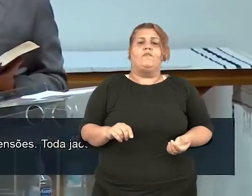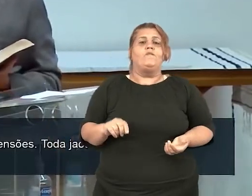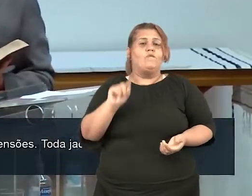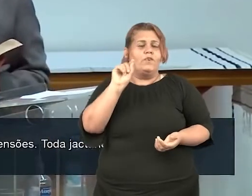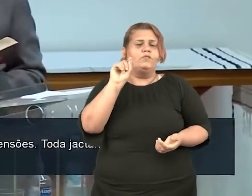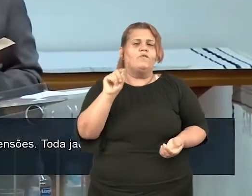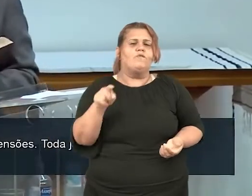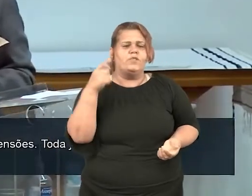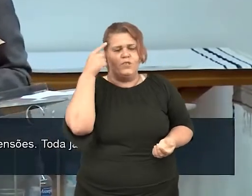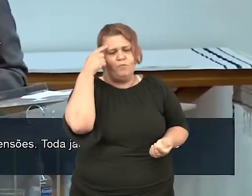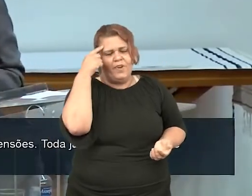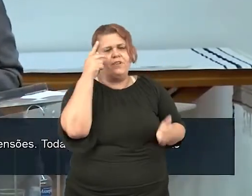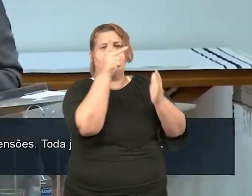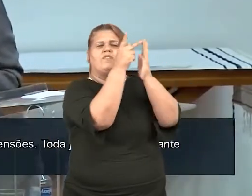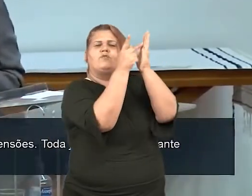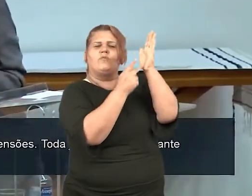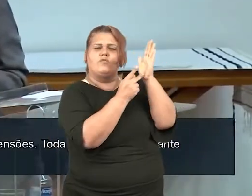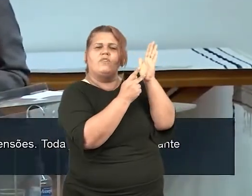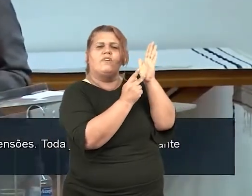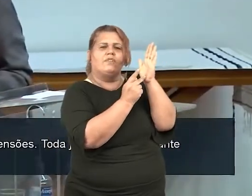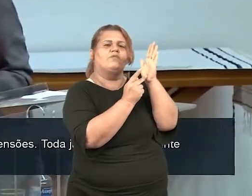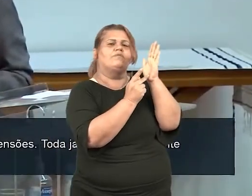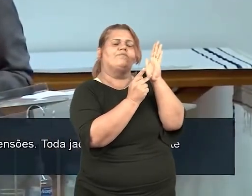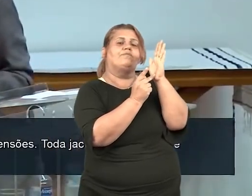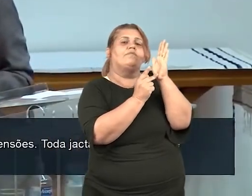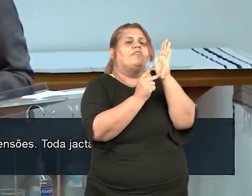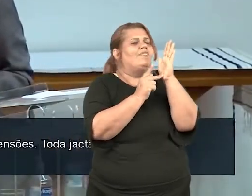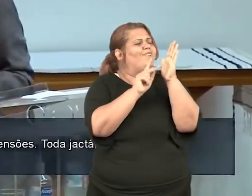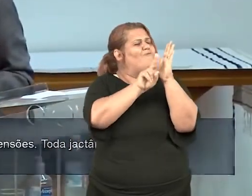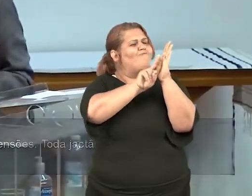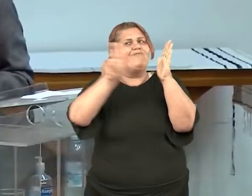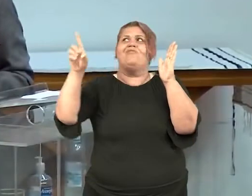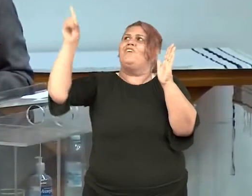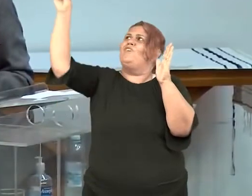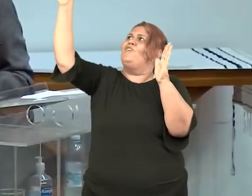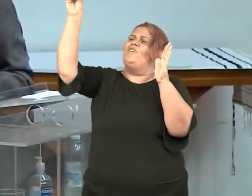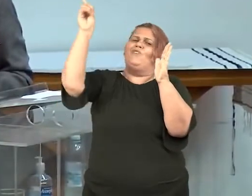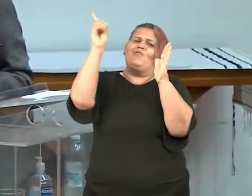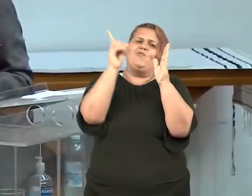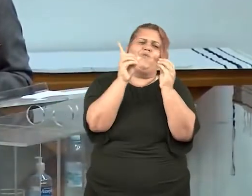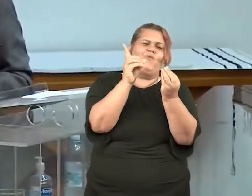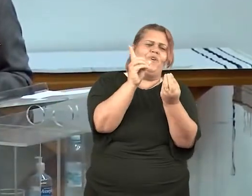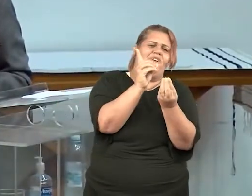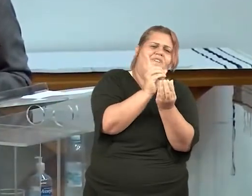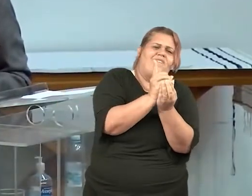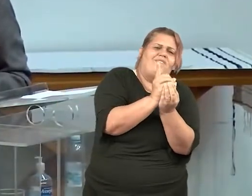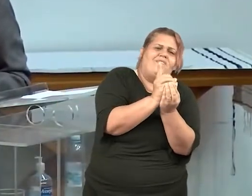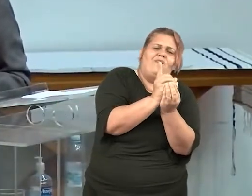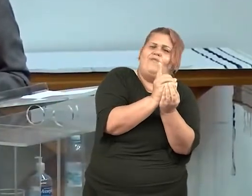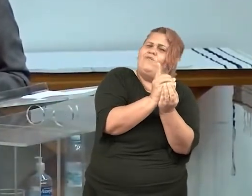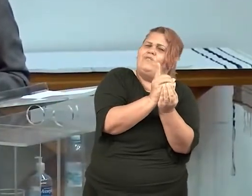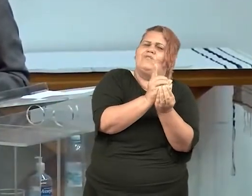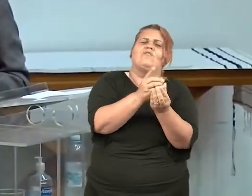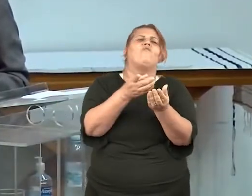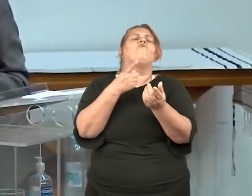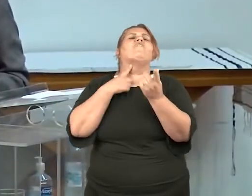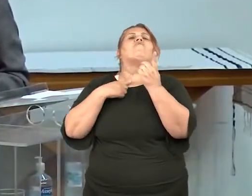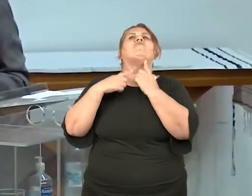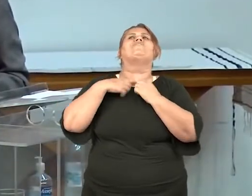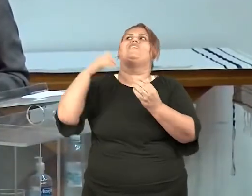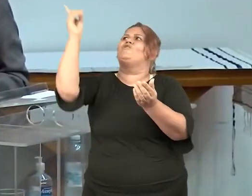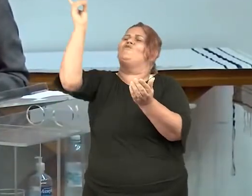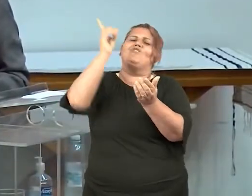Quando você faz um plano e não inclui a permissão de Deus ou a vontade de Deus